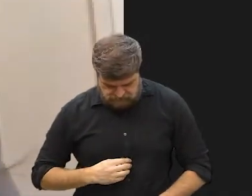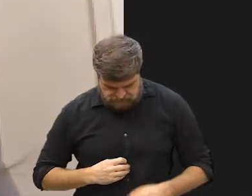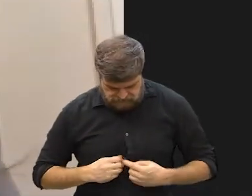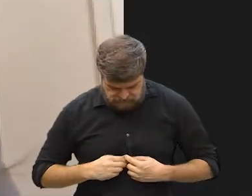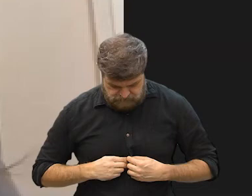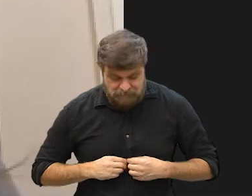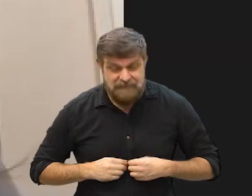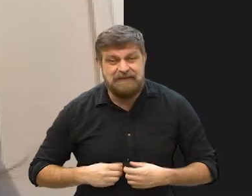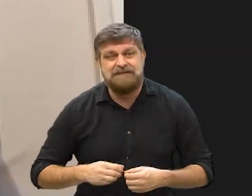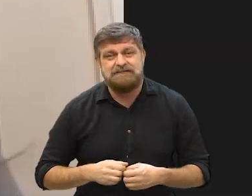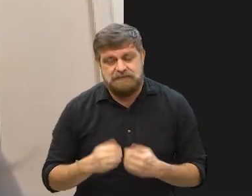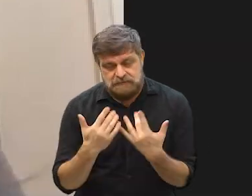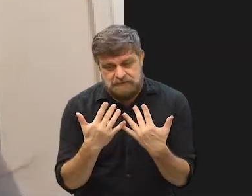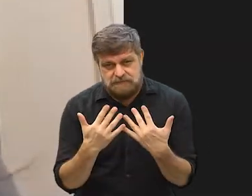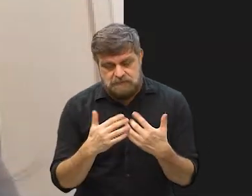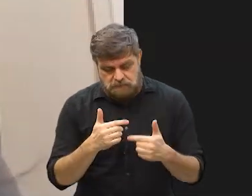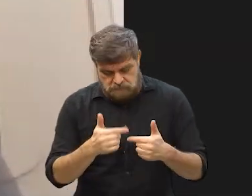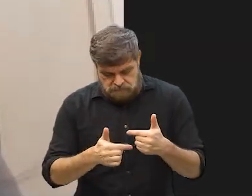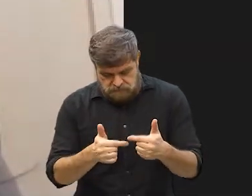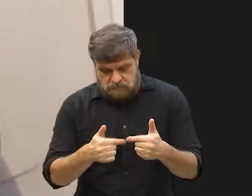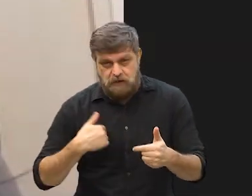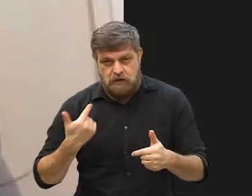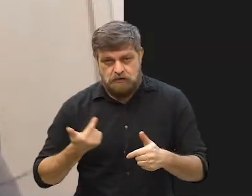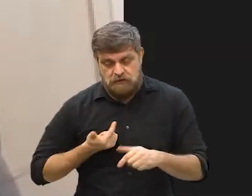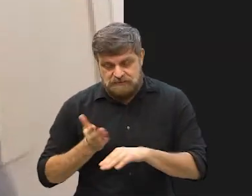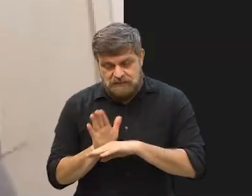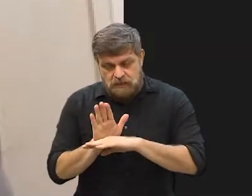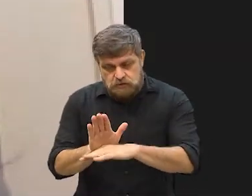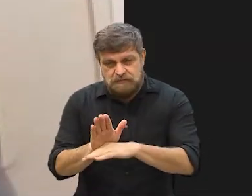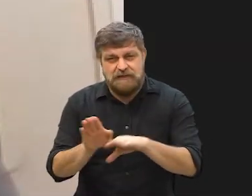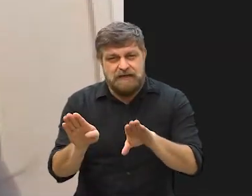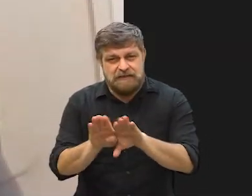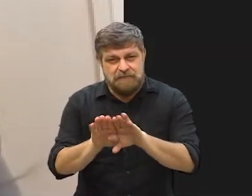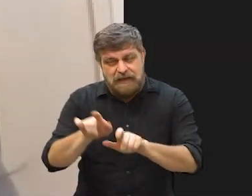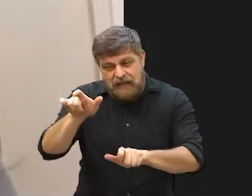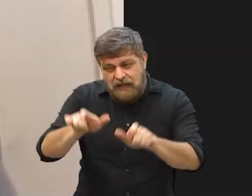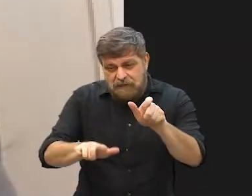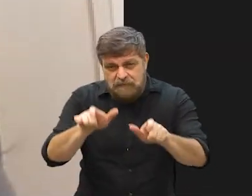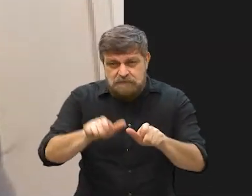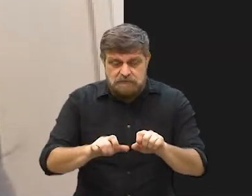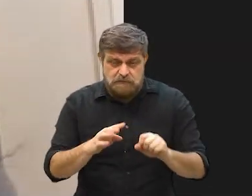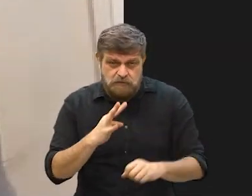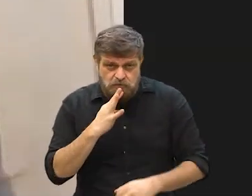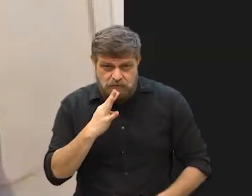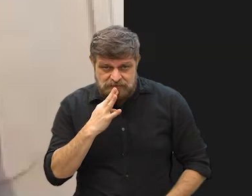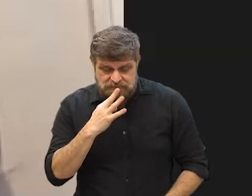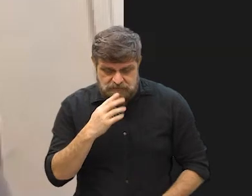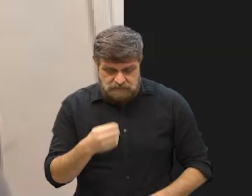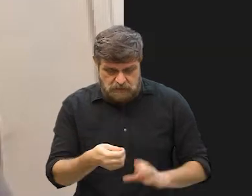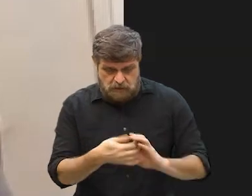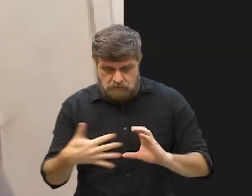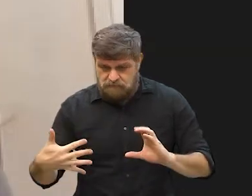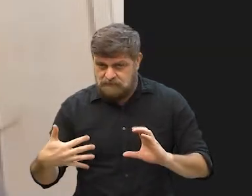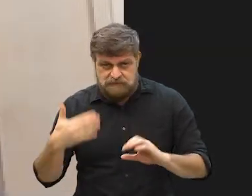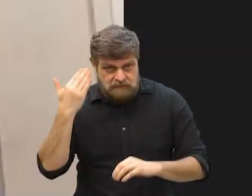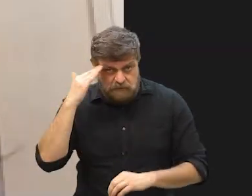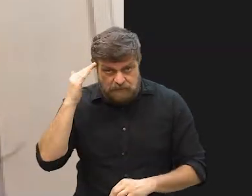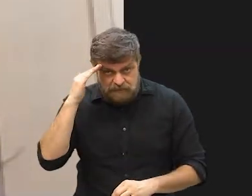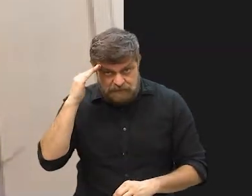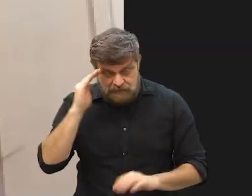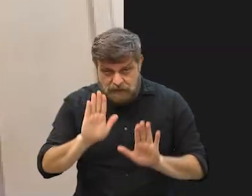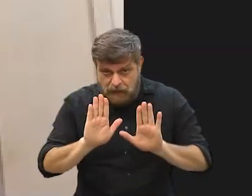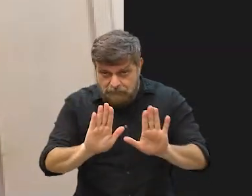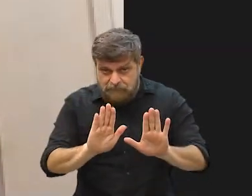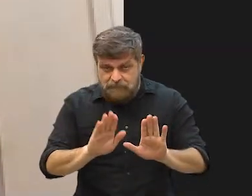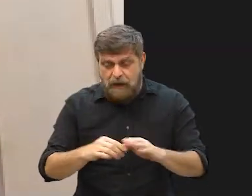aí estendidas. Estamos aqui para ajudar também. As pessoas podem não conhecer as doenças raras, não entender, mas